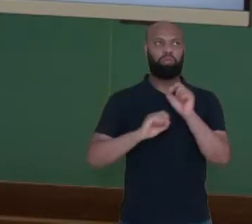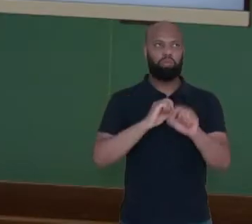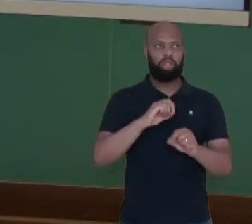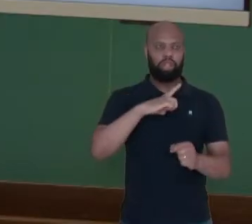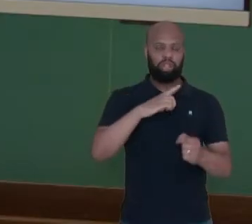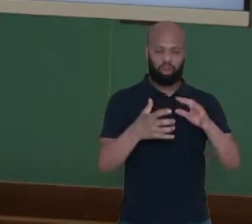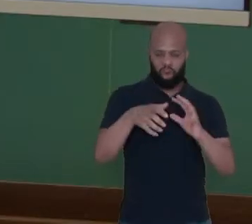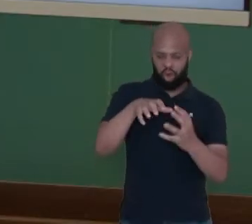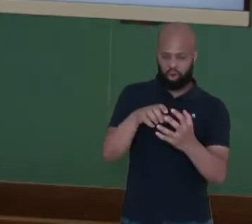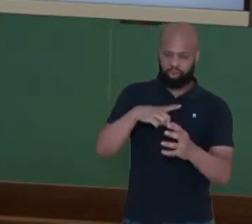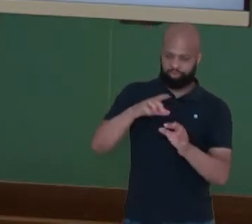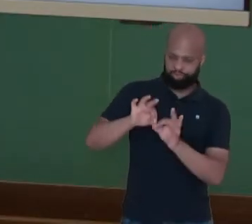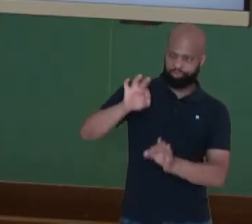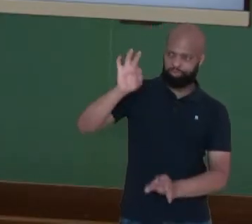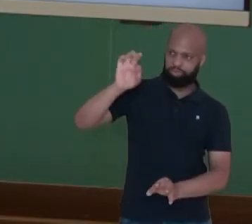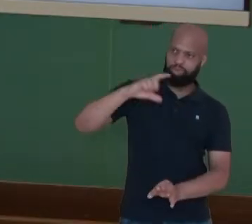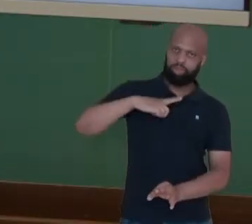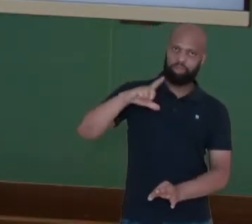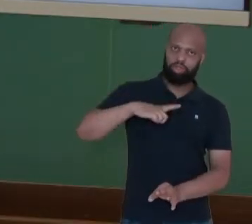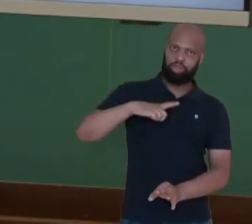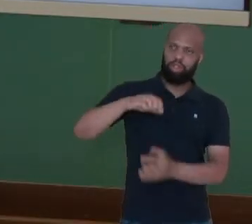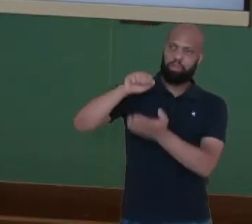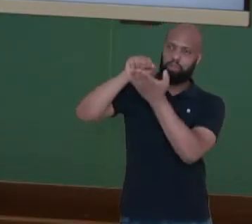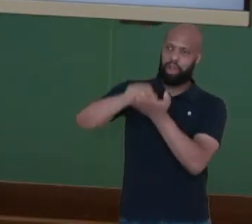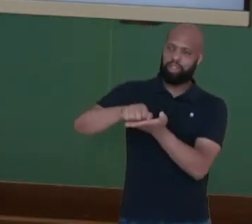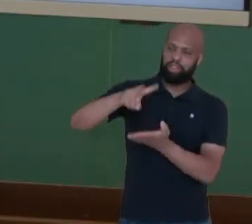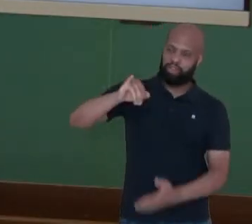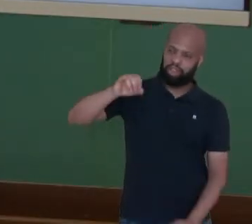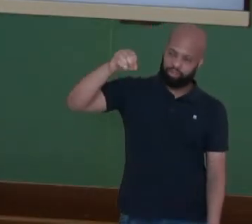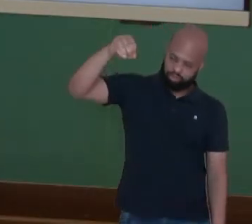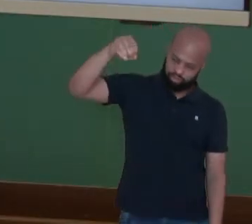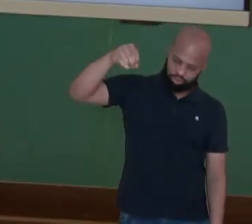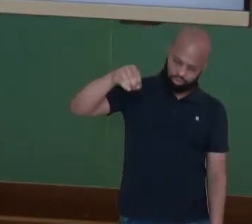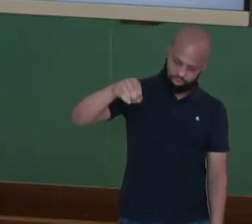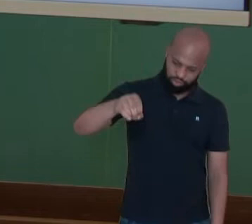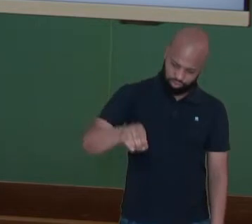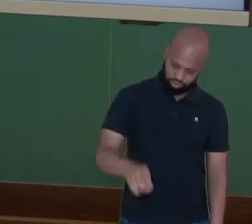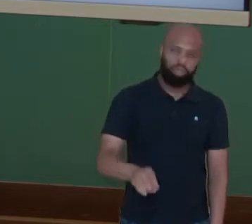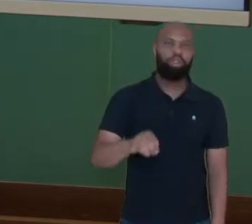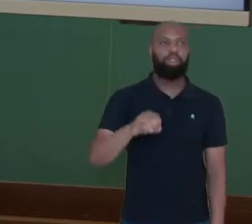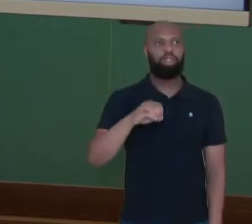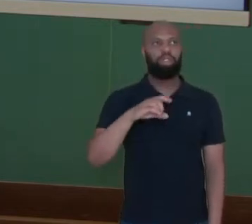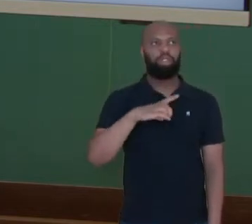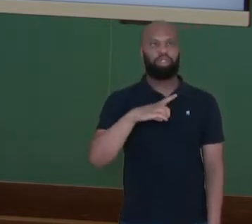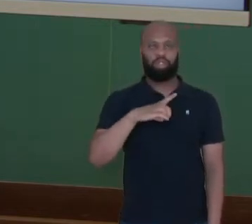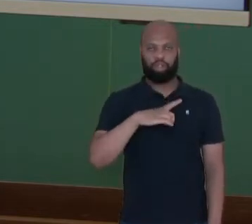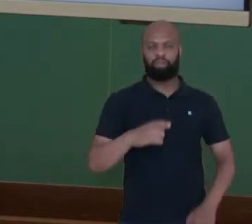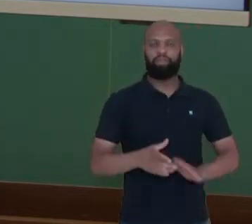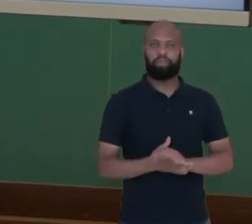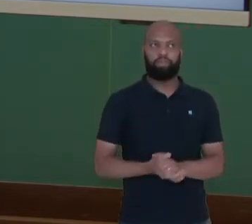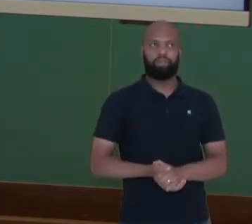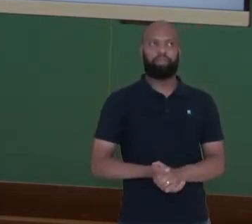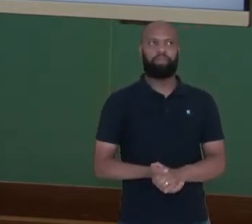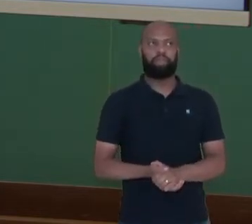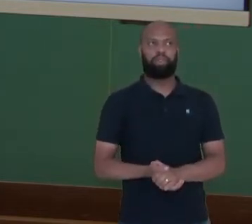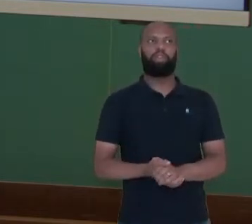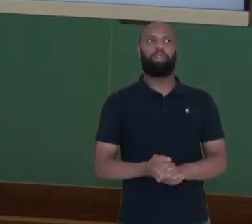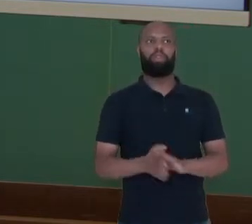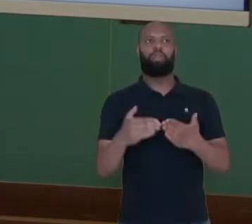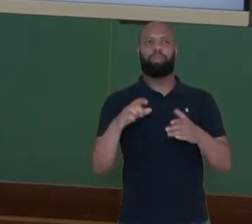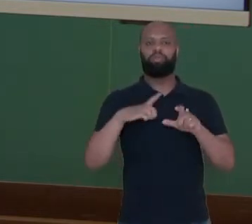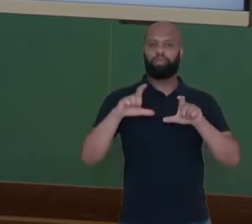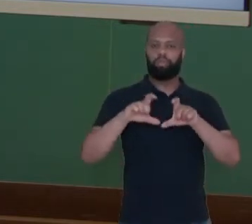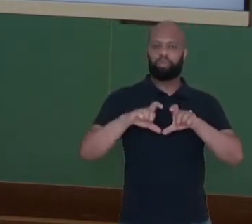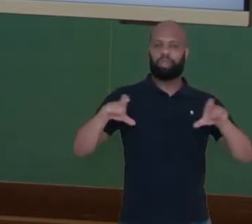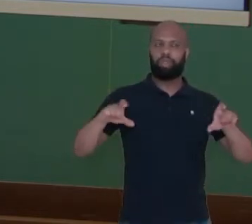com altura, corpos que têm massa e que estão a uma certa altura, conforme um certo referencial, certo? A sua equação